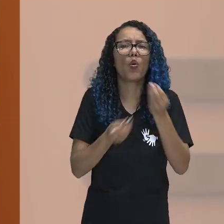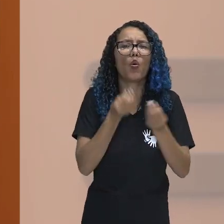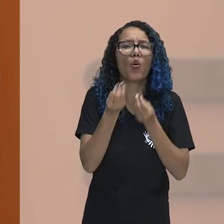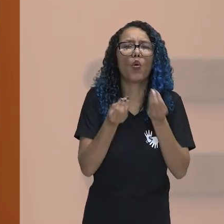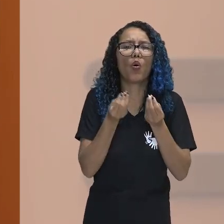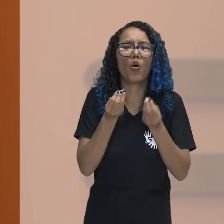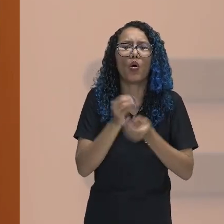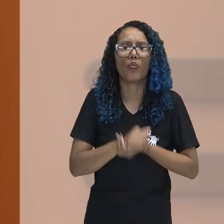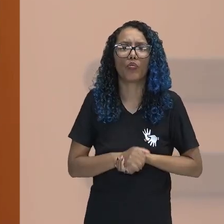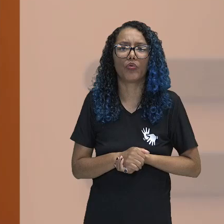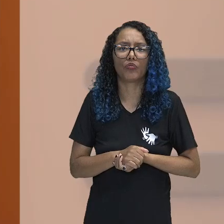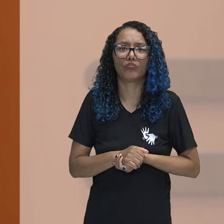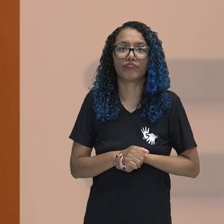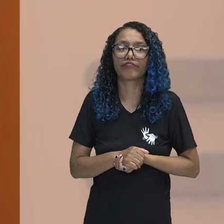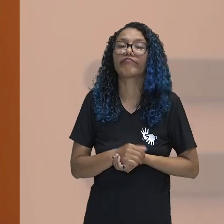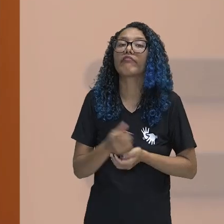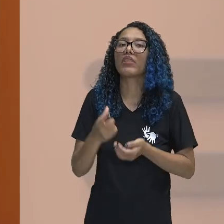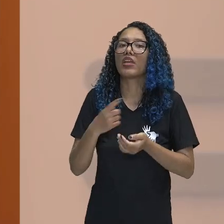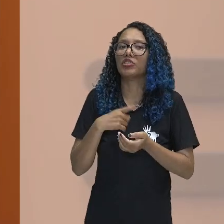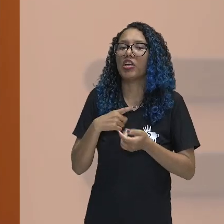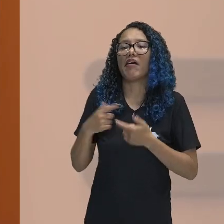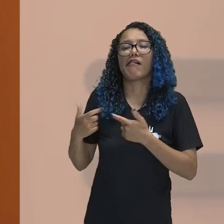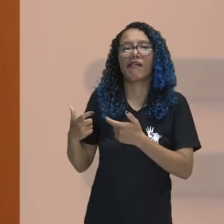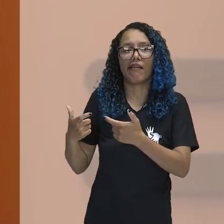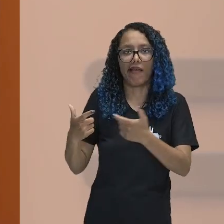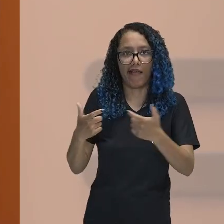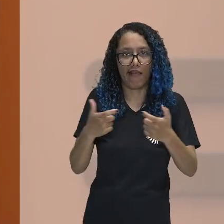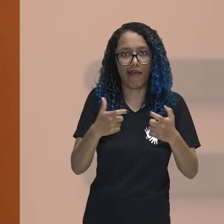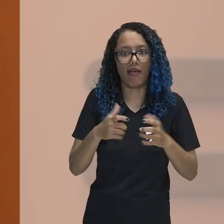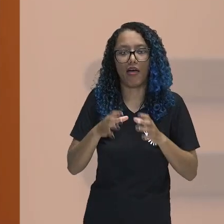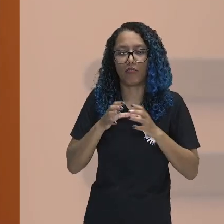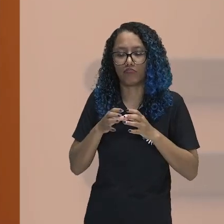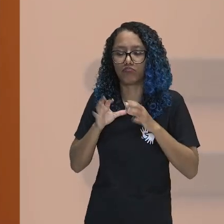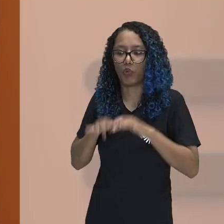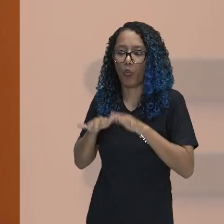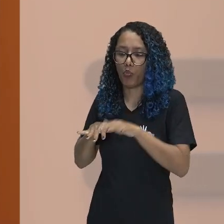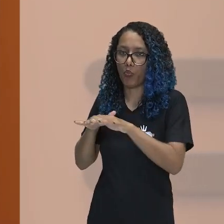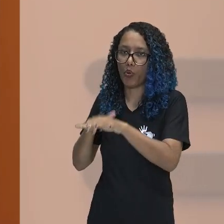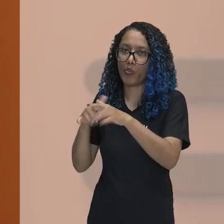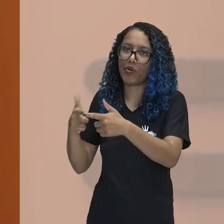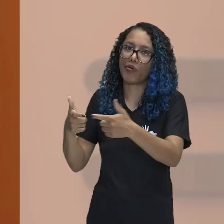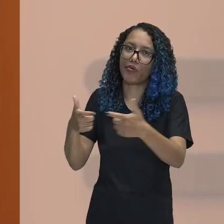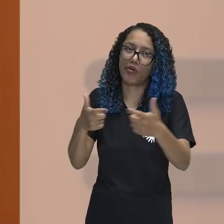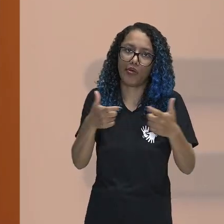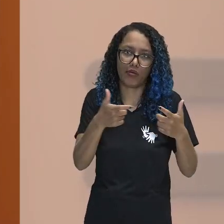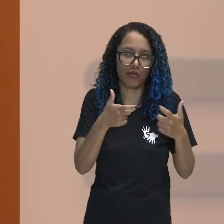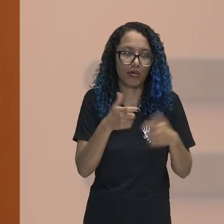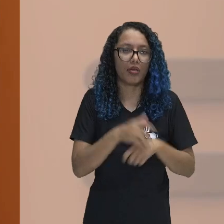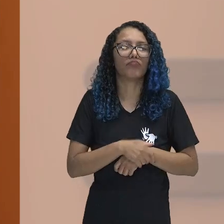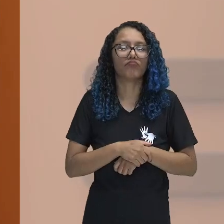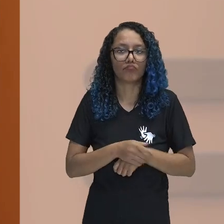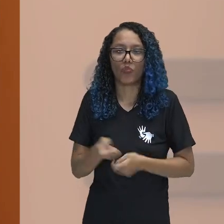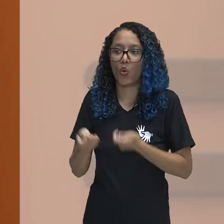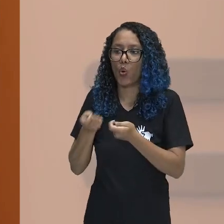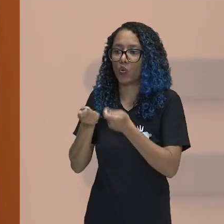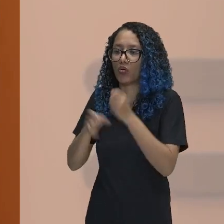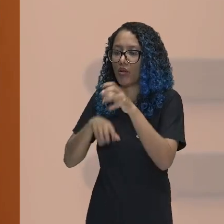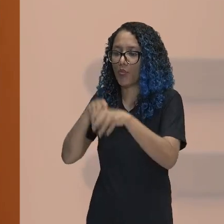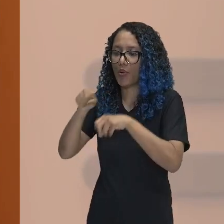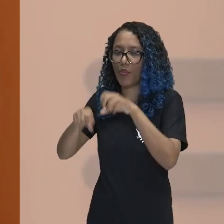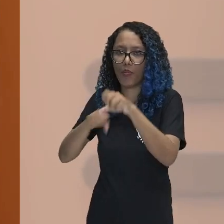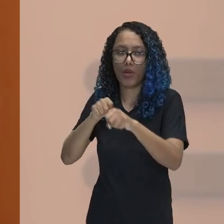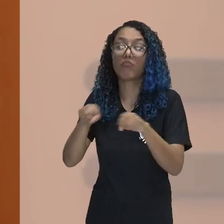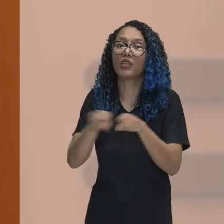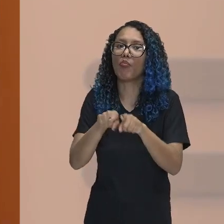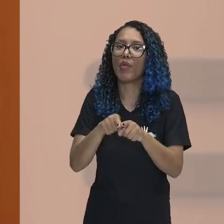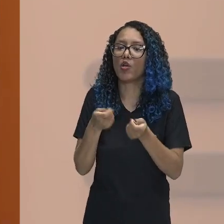de excursões armadas. Então a gente vê que o povo cretense, a princípio, dominava a própria Grécia, por